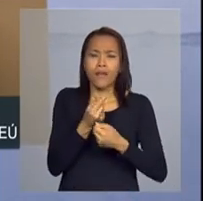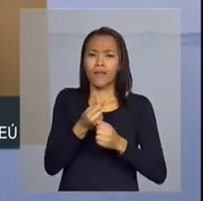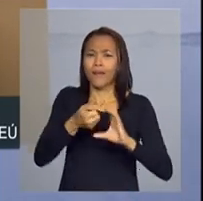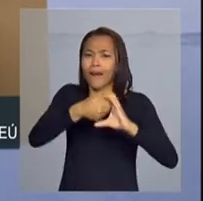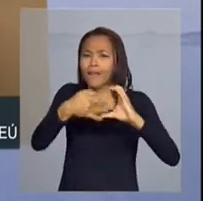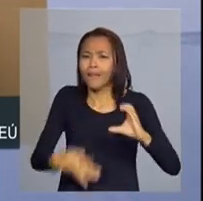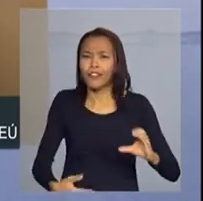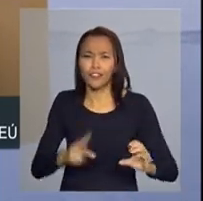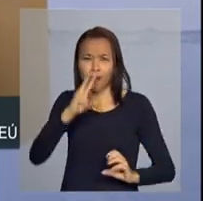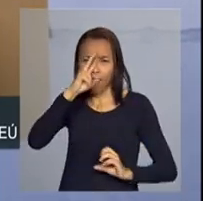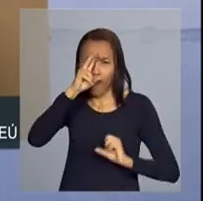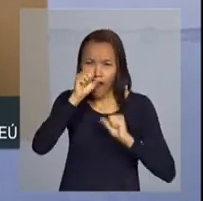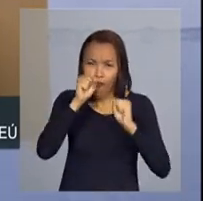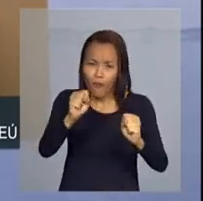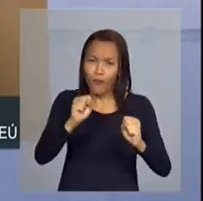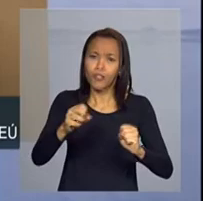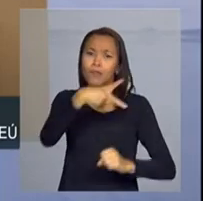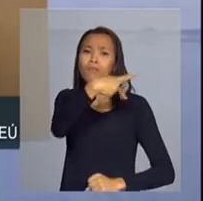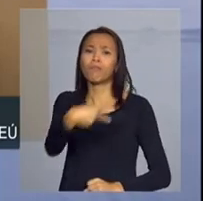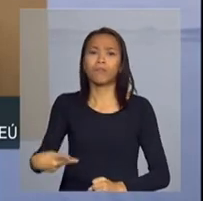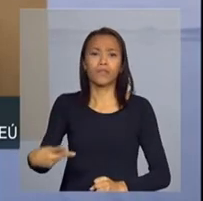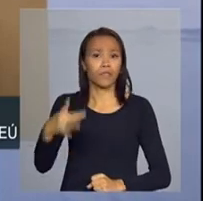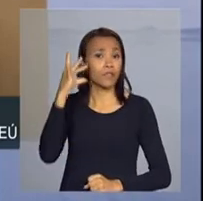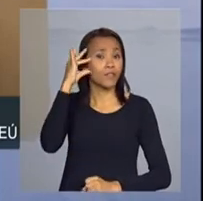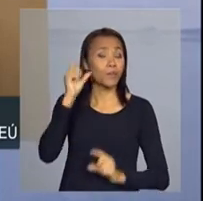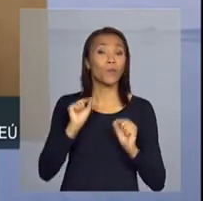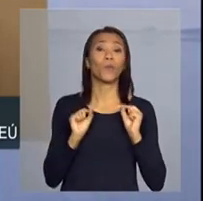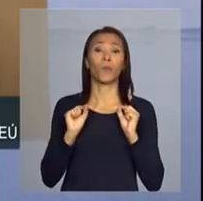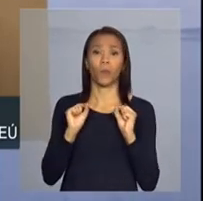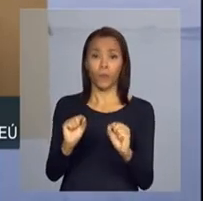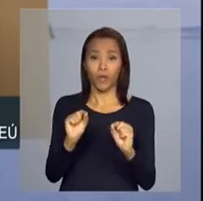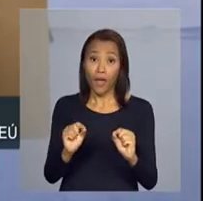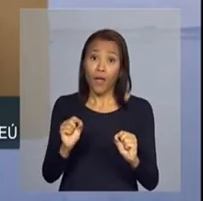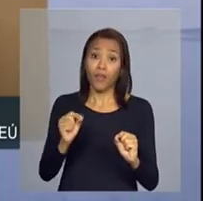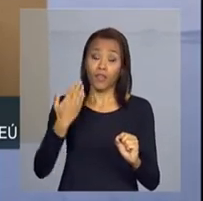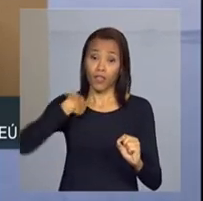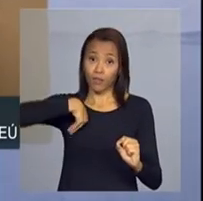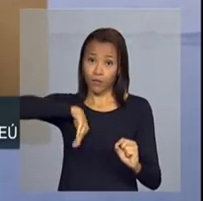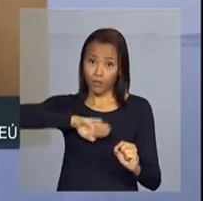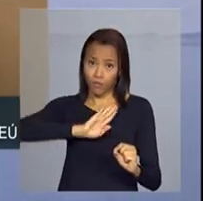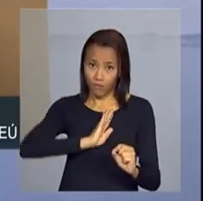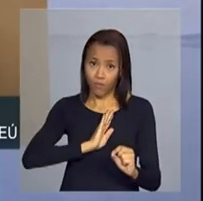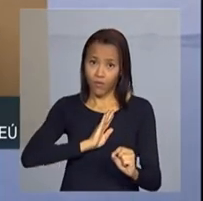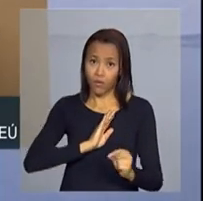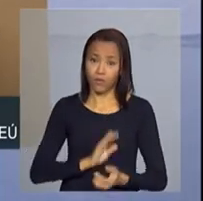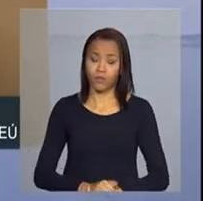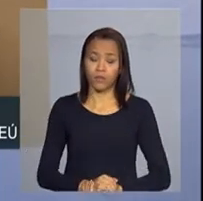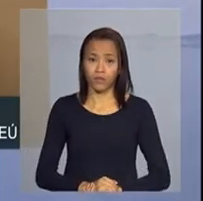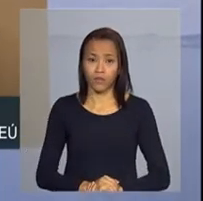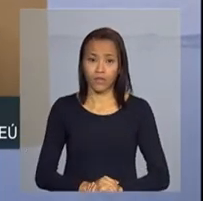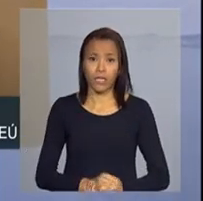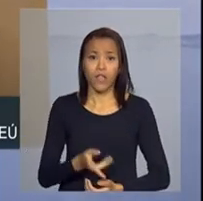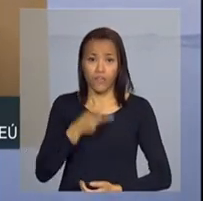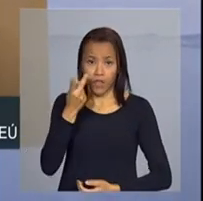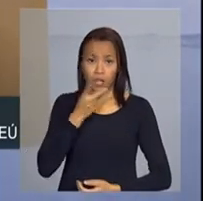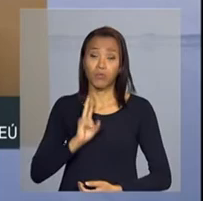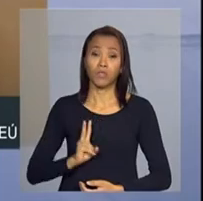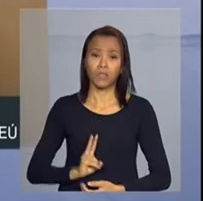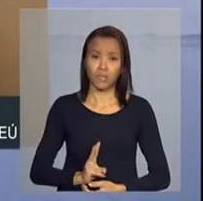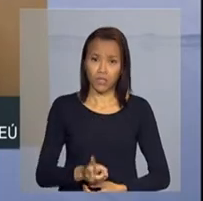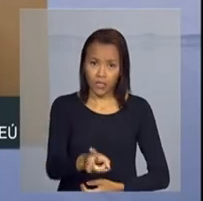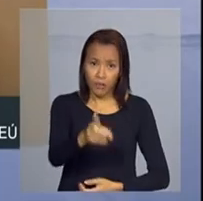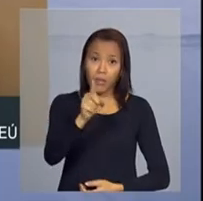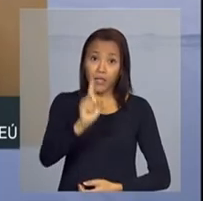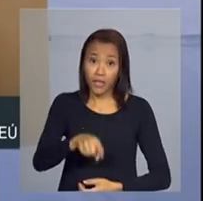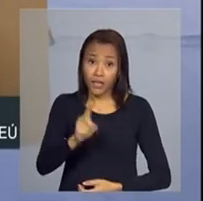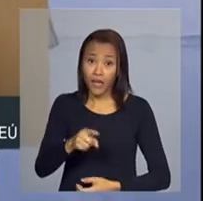do governo da presidenta Dilma é aquilo que nós chamamos de uma relação republicana para